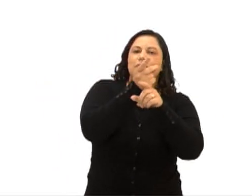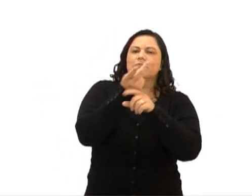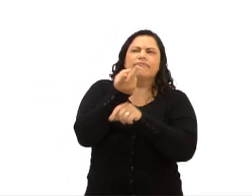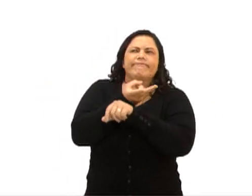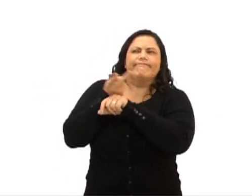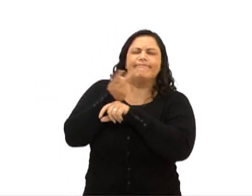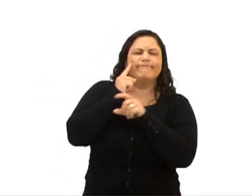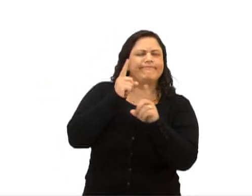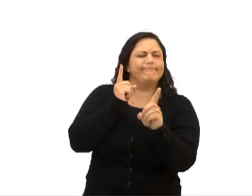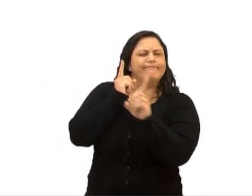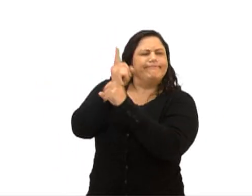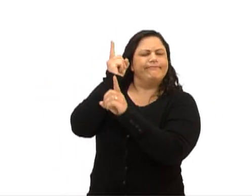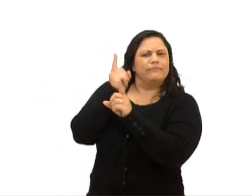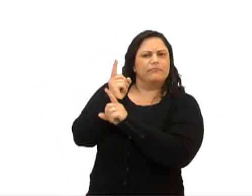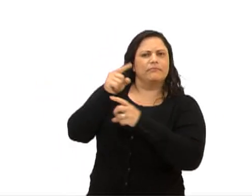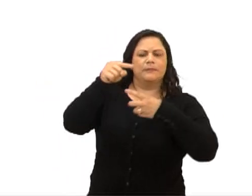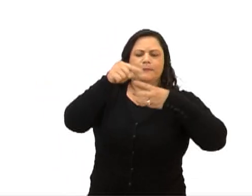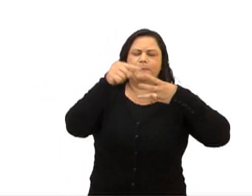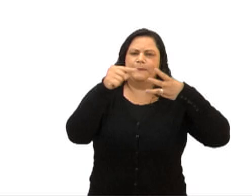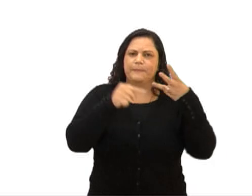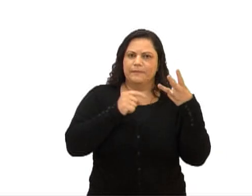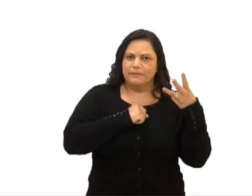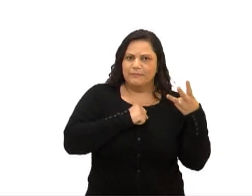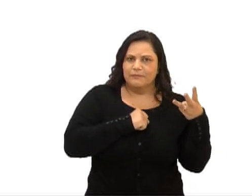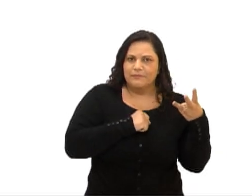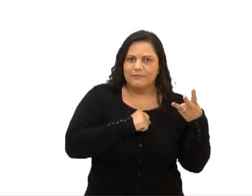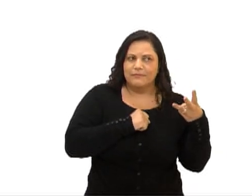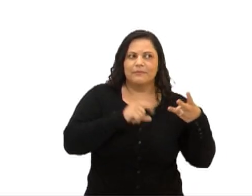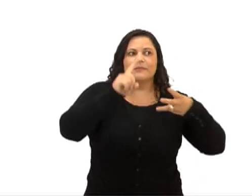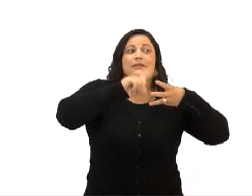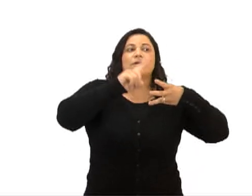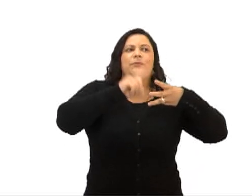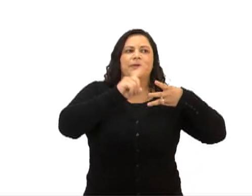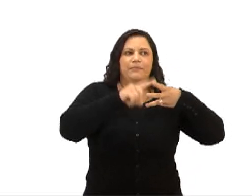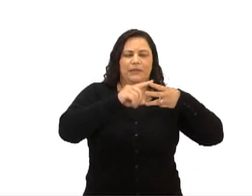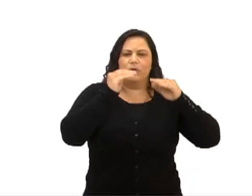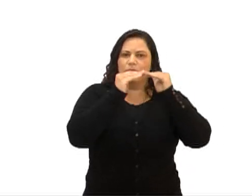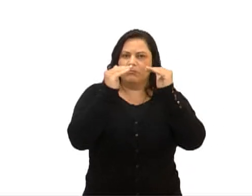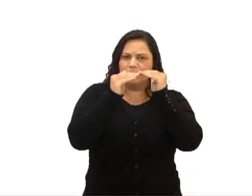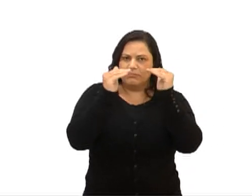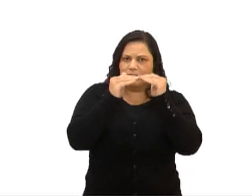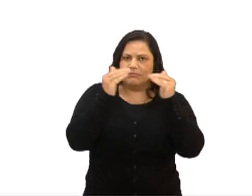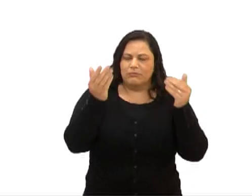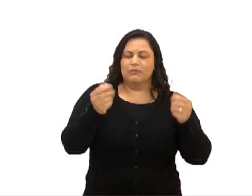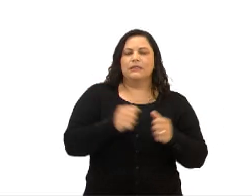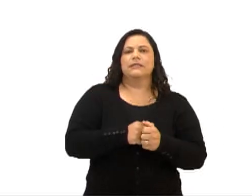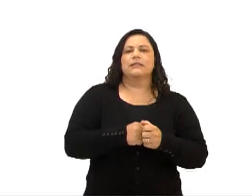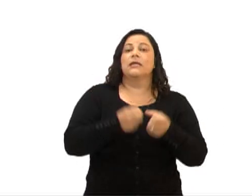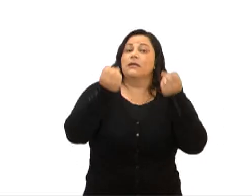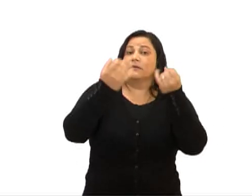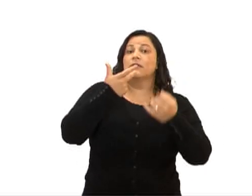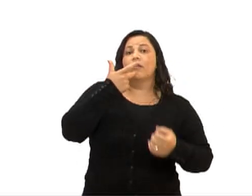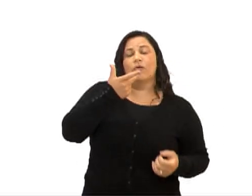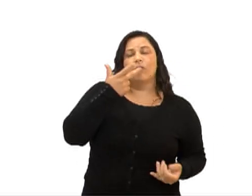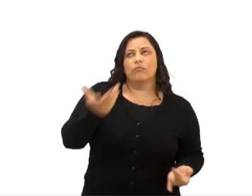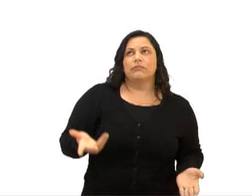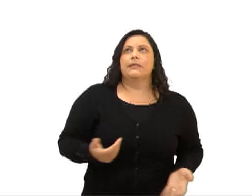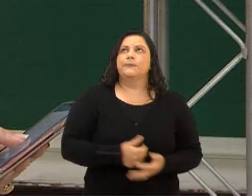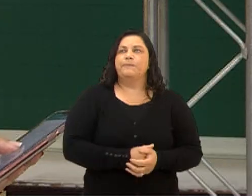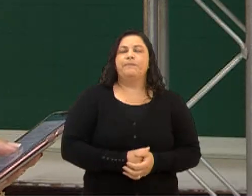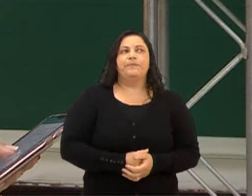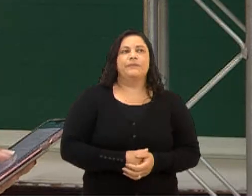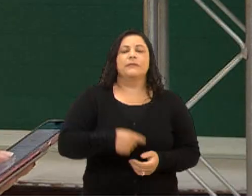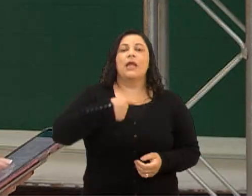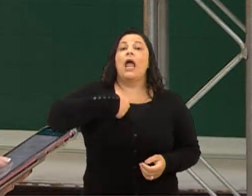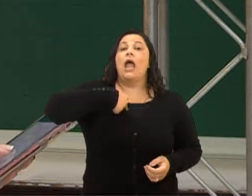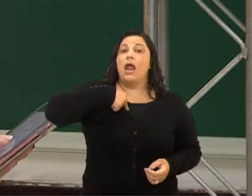podemos estabelecer 3 critérios, galera. Olha lá. O primeiro, a concordância. né? Se eu digo, eu estou